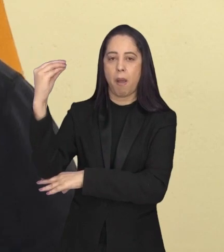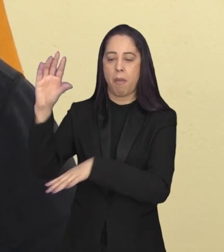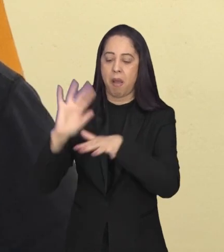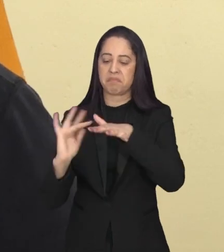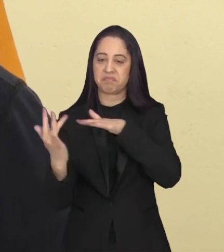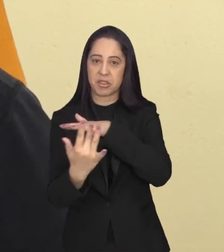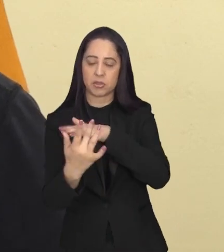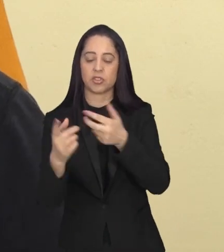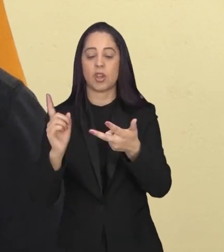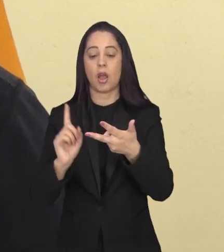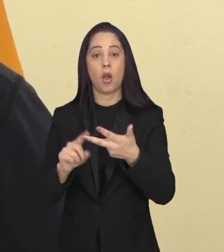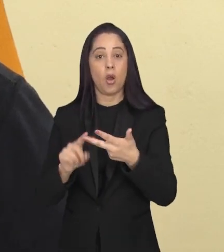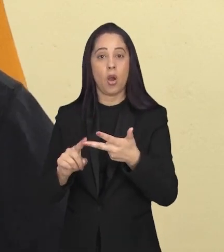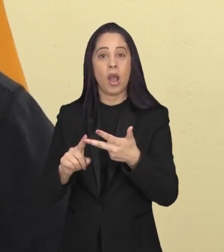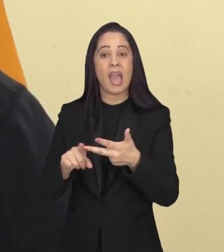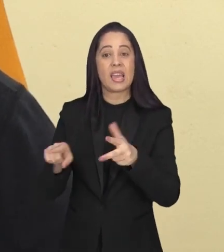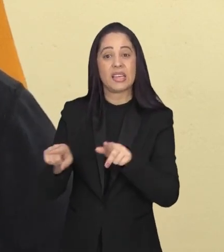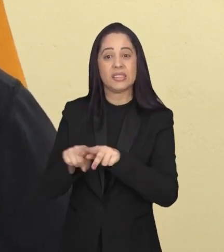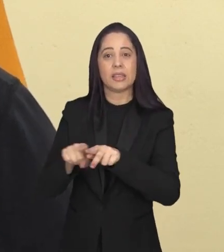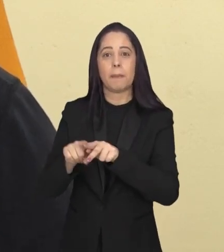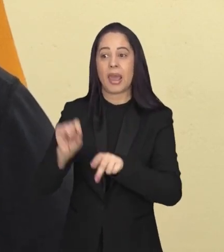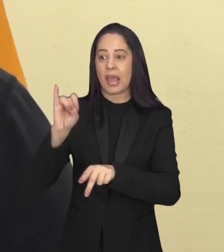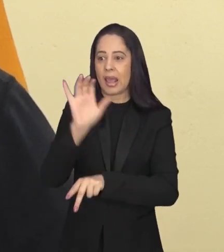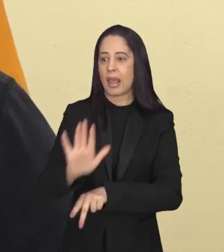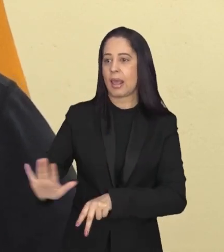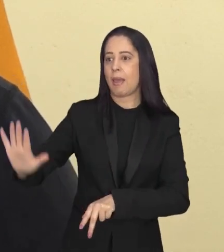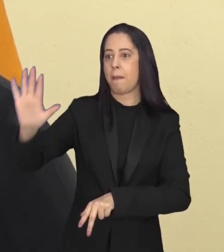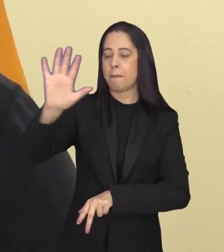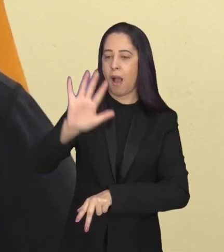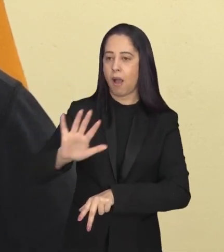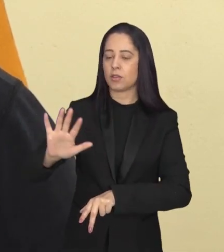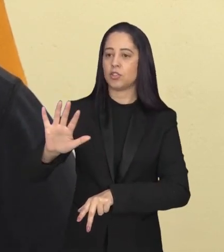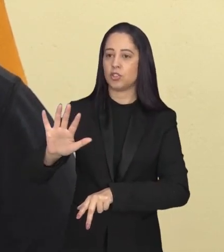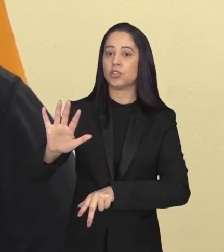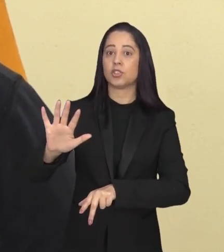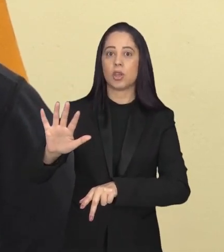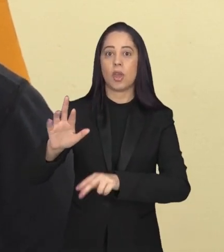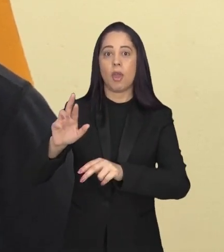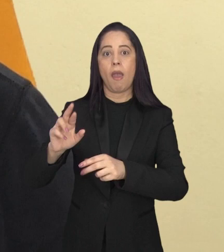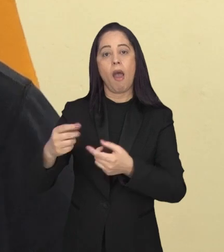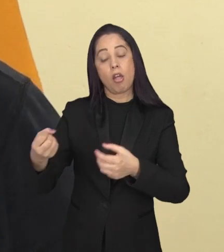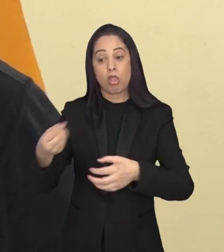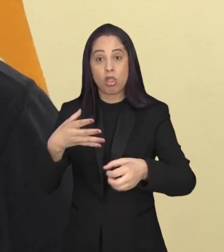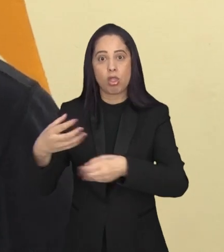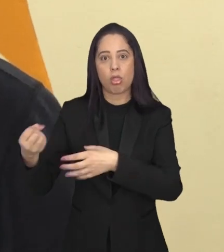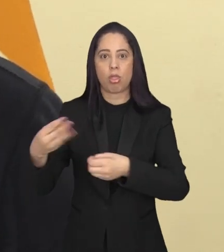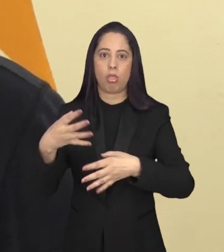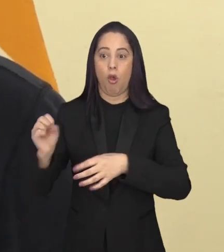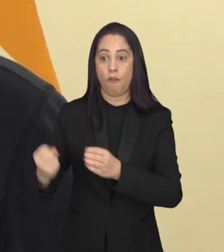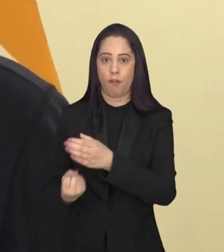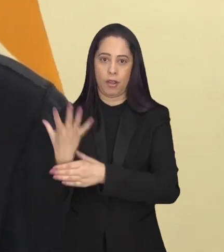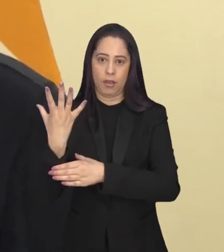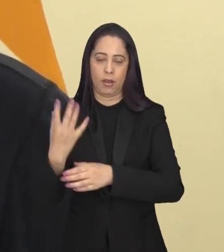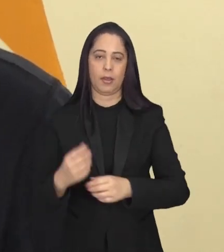parte de social media, e na parte de geração de imagem, até mesmo a ter ideias e ter referências novas para criar um projeto único.